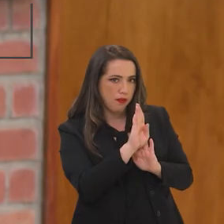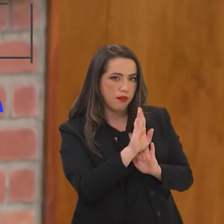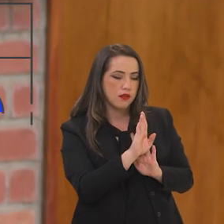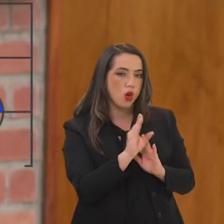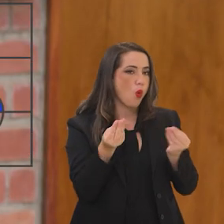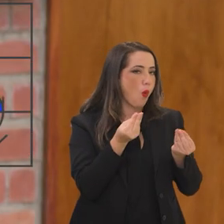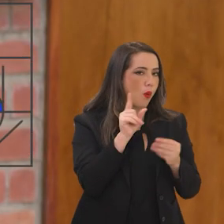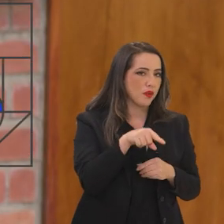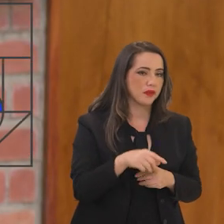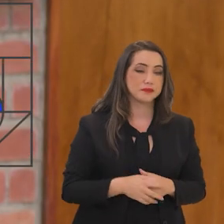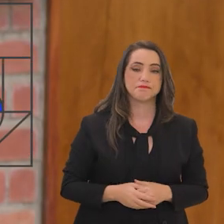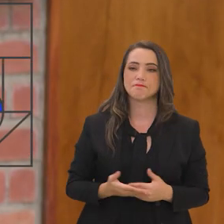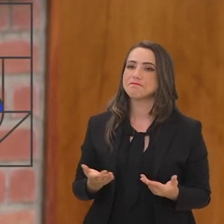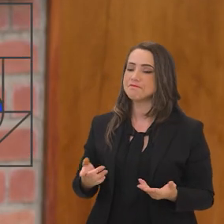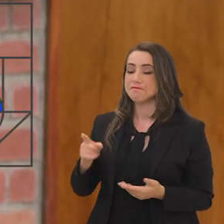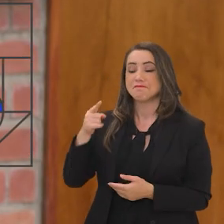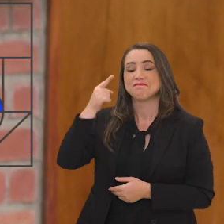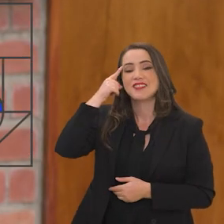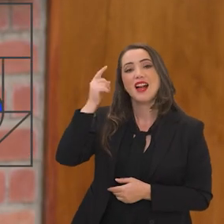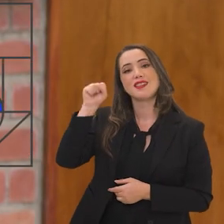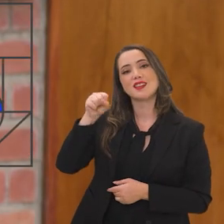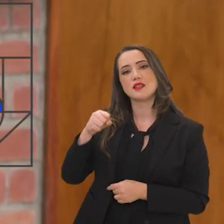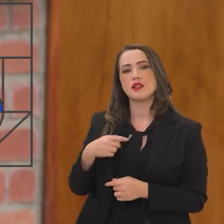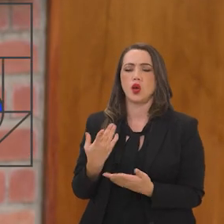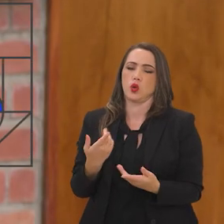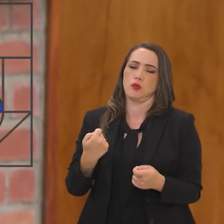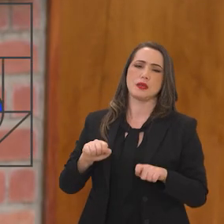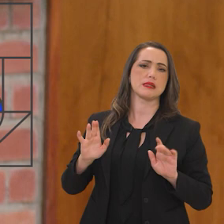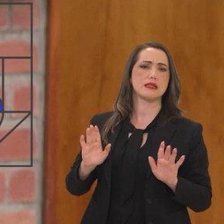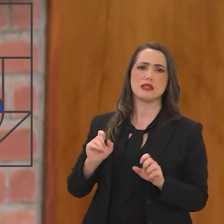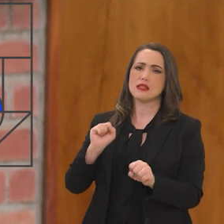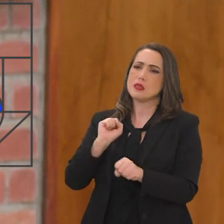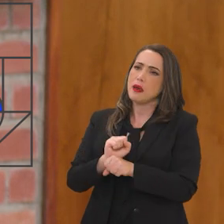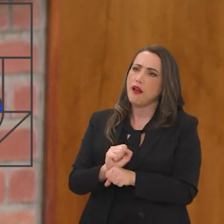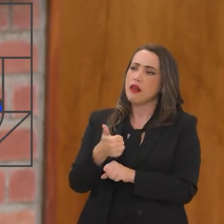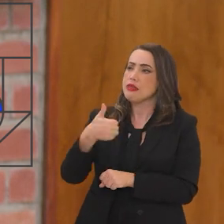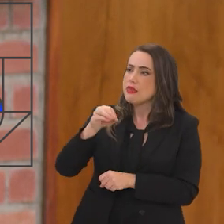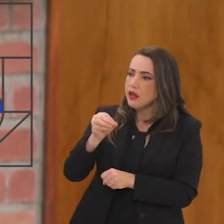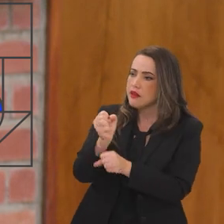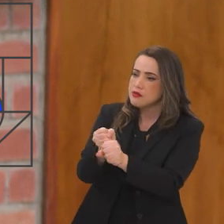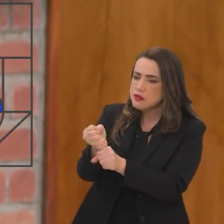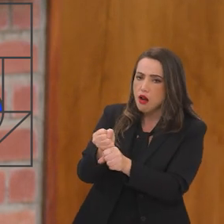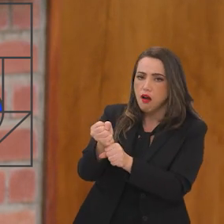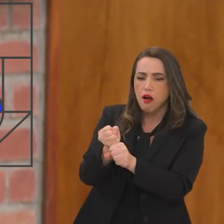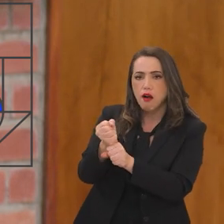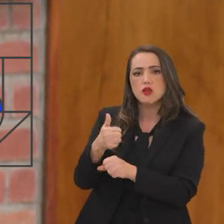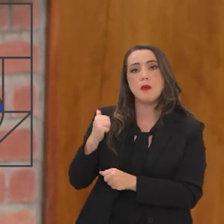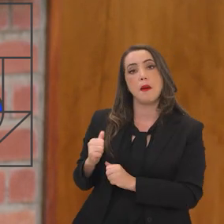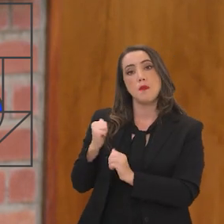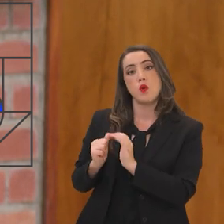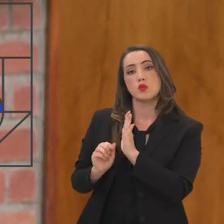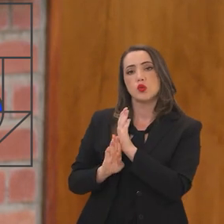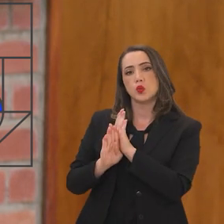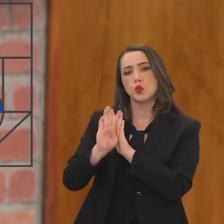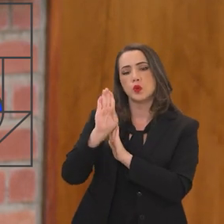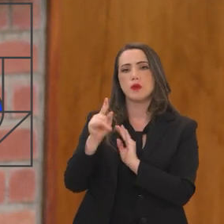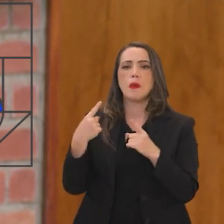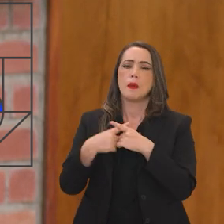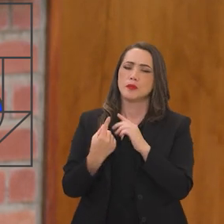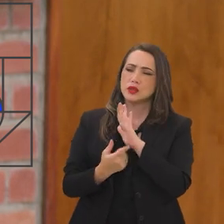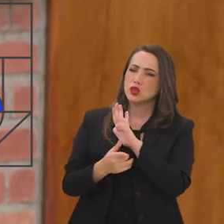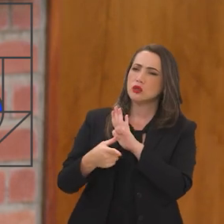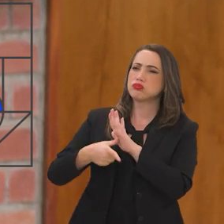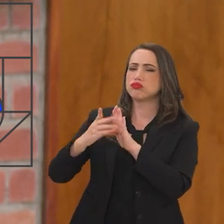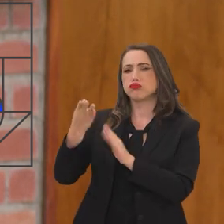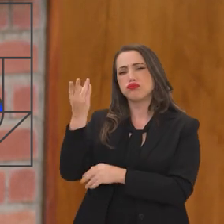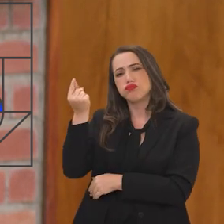horizonte eu acho que a ideia é exatamente essa que a gente não espera mais dez anos pelo próximo reajuste né as bolsas efetivamente elas estavam muito defasadas